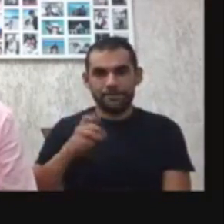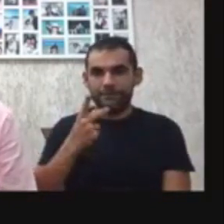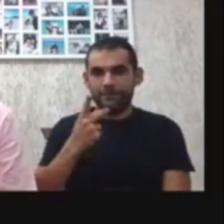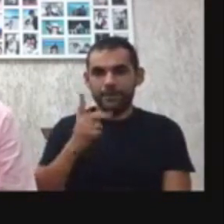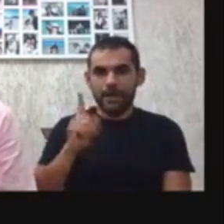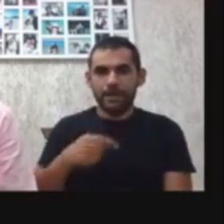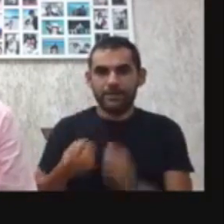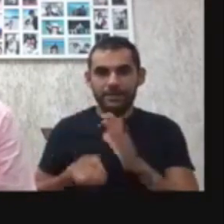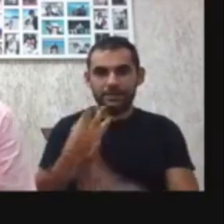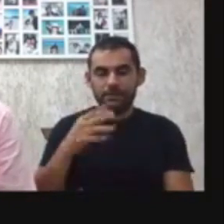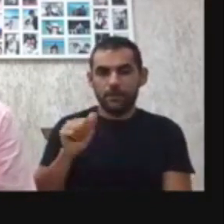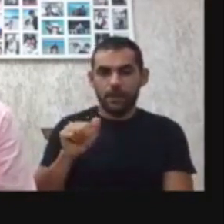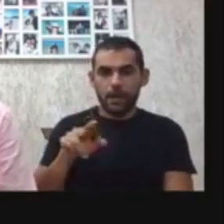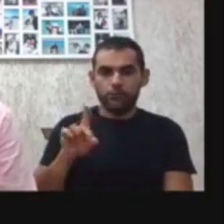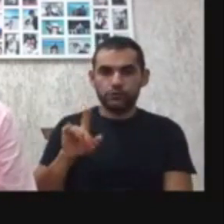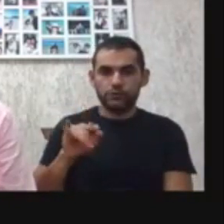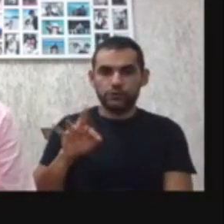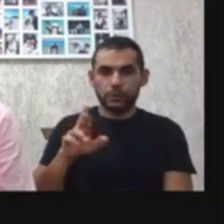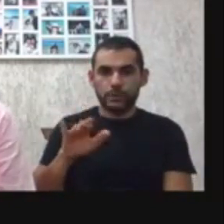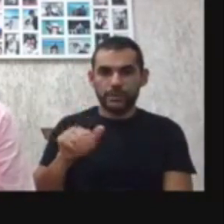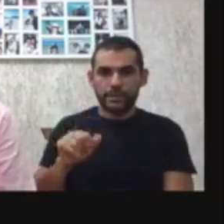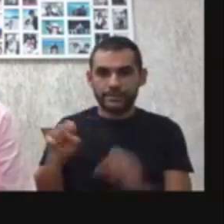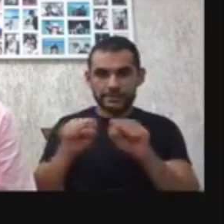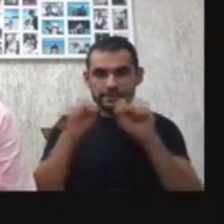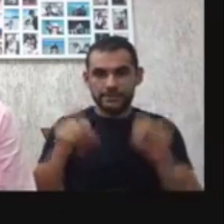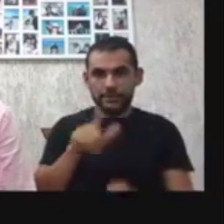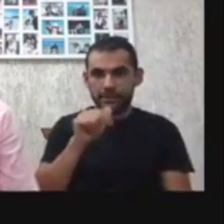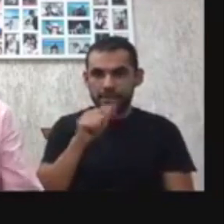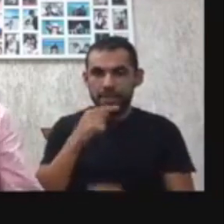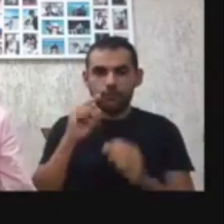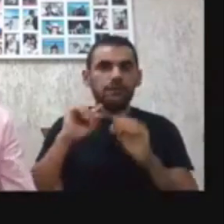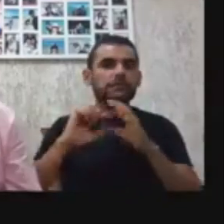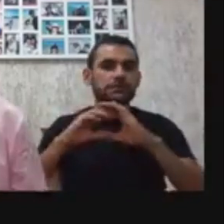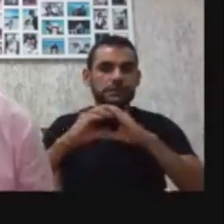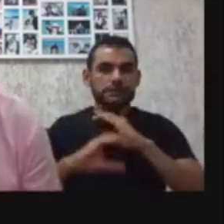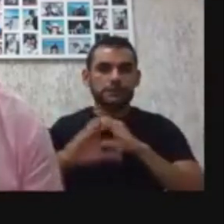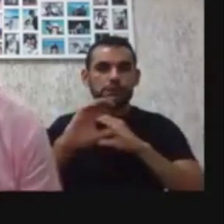de auditoria para avaliar todo o sistema de água e esgoto da cidade,